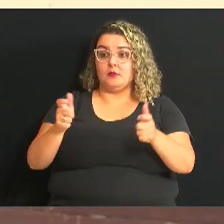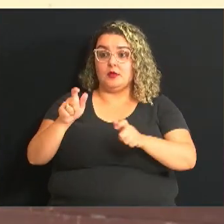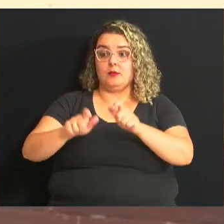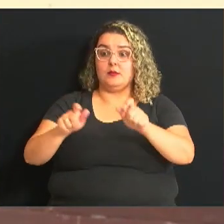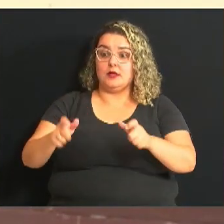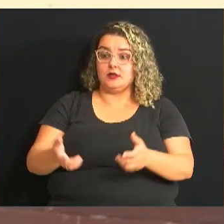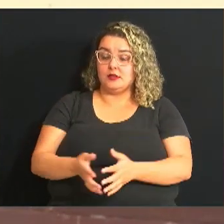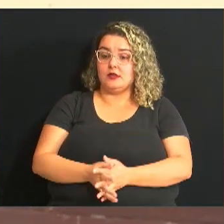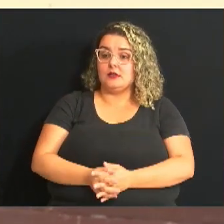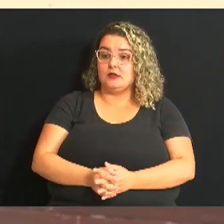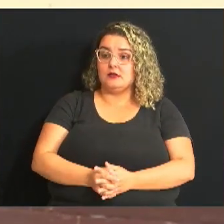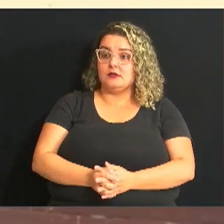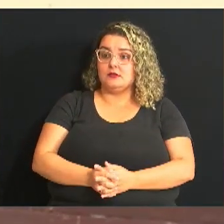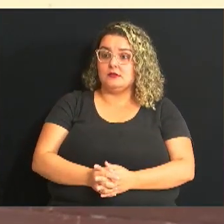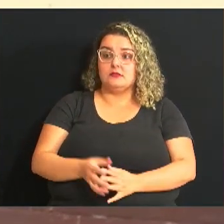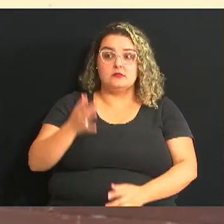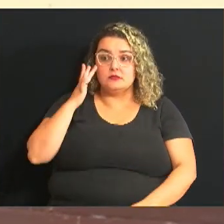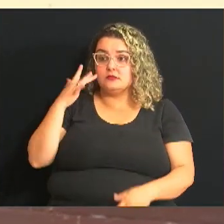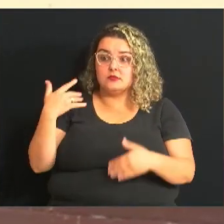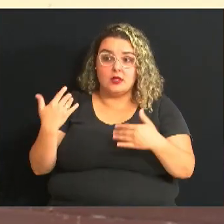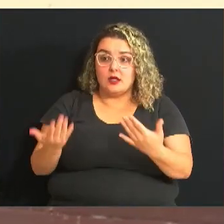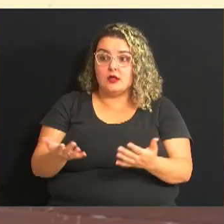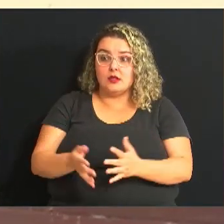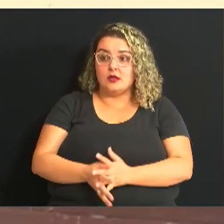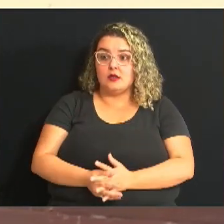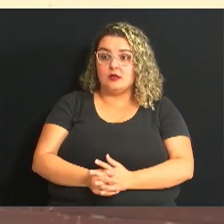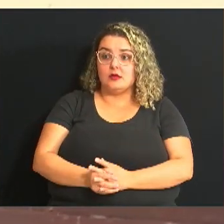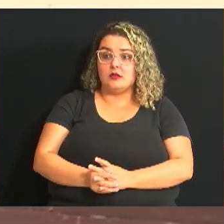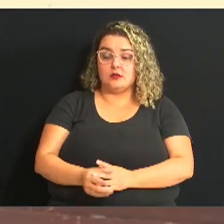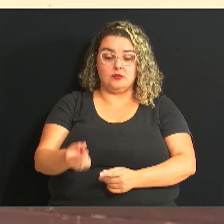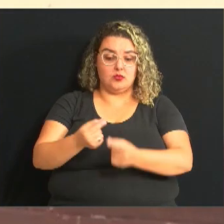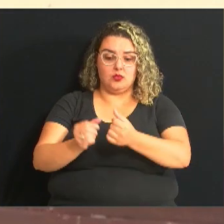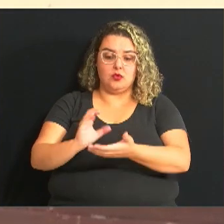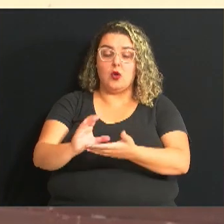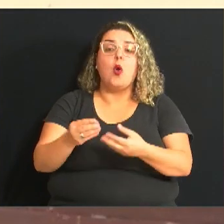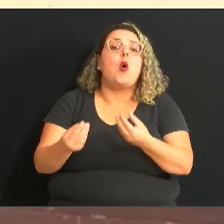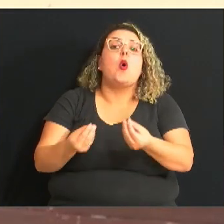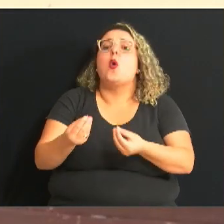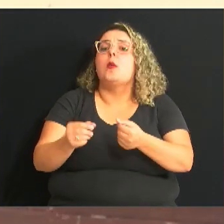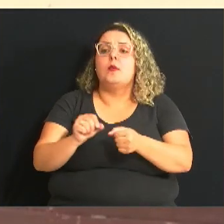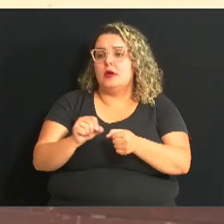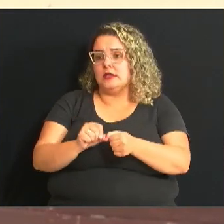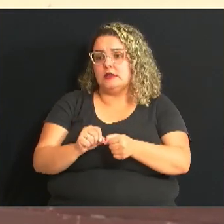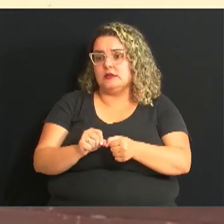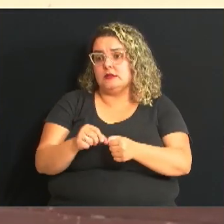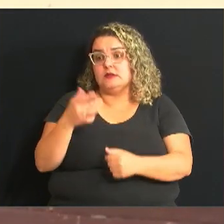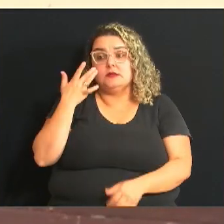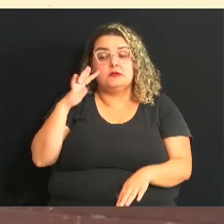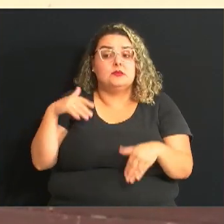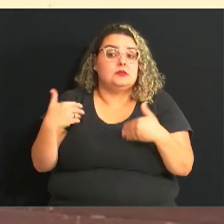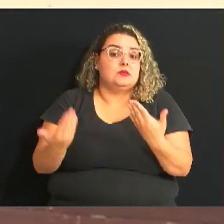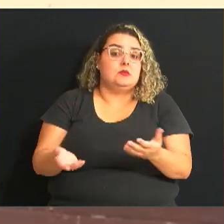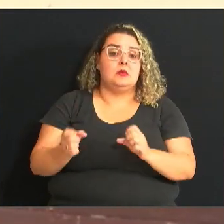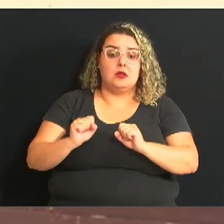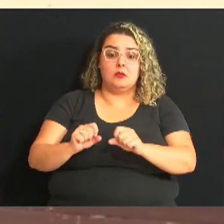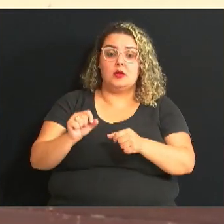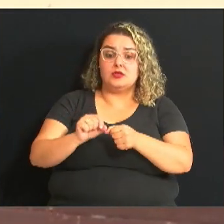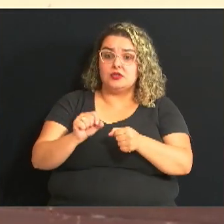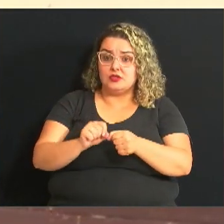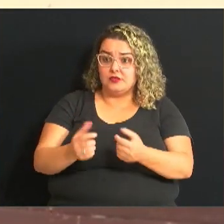pessoas não sabem sobre a destinação, né? Não sabem como fazer e não sabem sequer que ela pode ser feita e